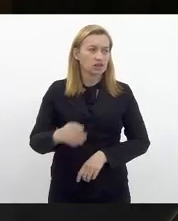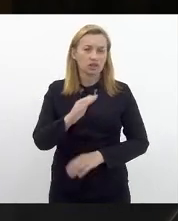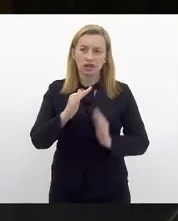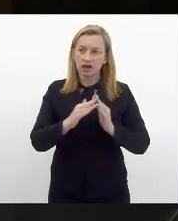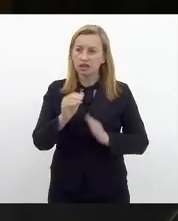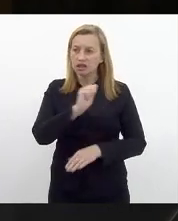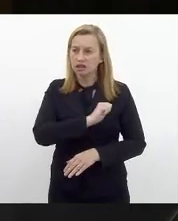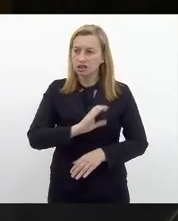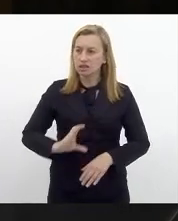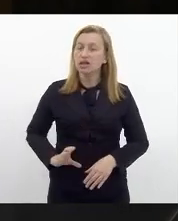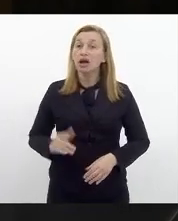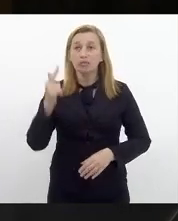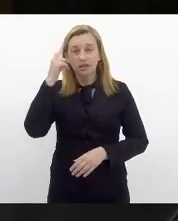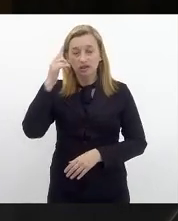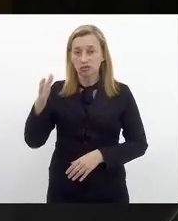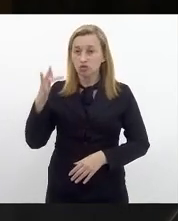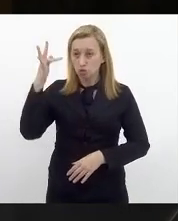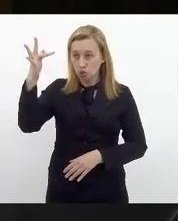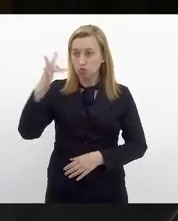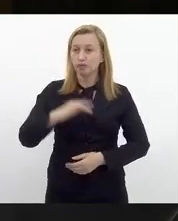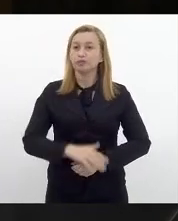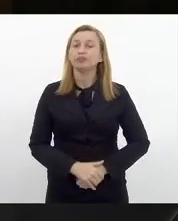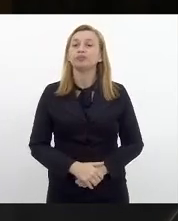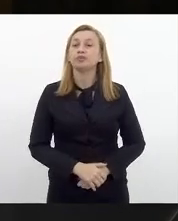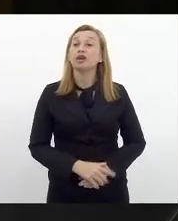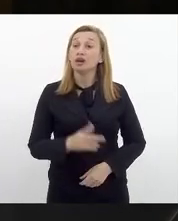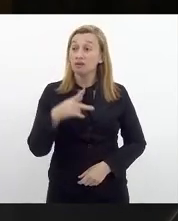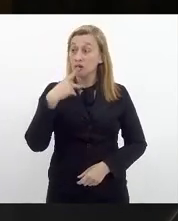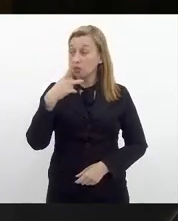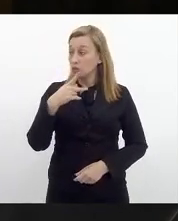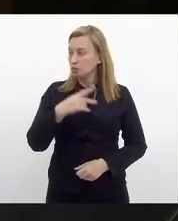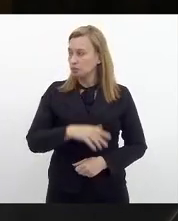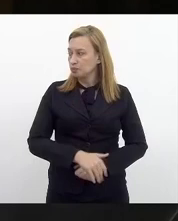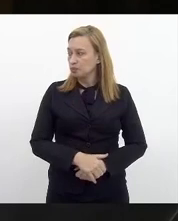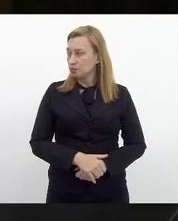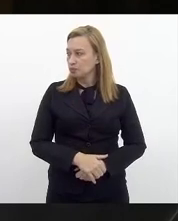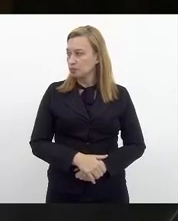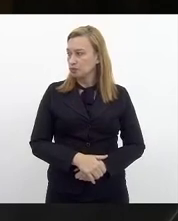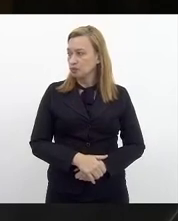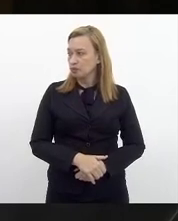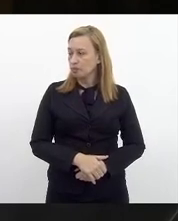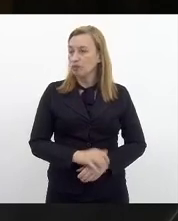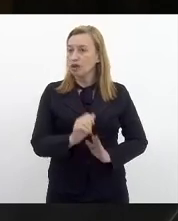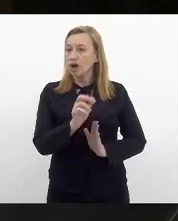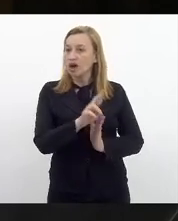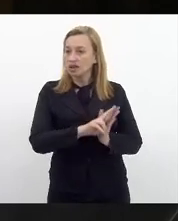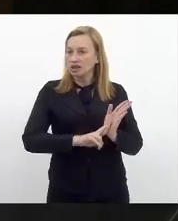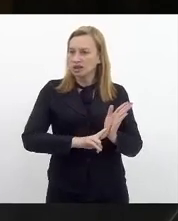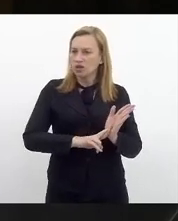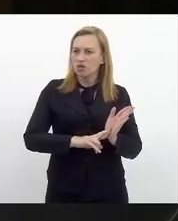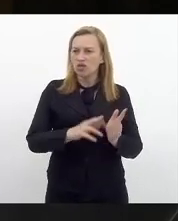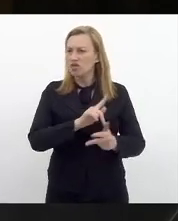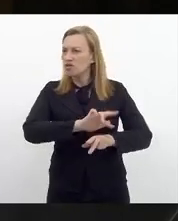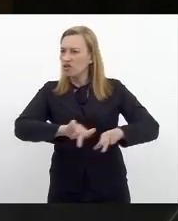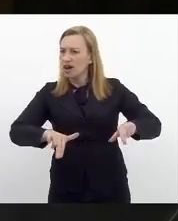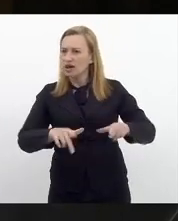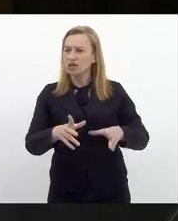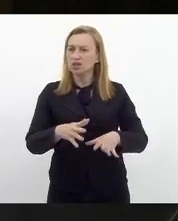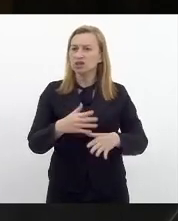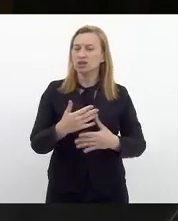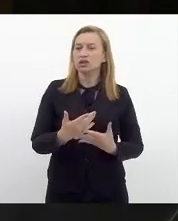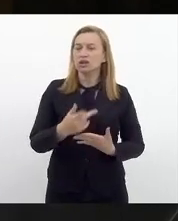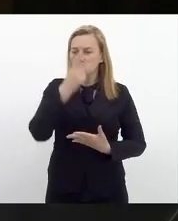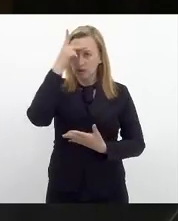Cecília pensando no futuro e ele disse o seguinte E aí a redação fala muitas mãos Deputado Márcio Pacheco